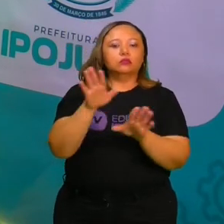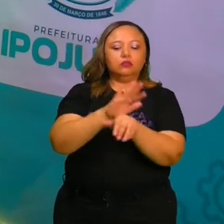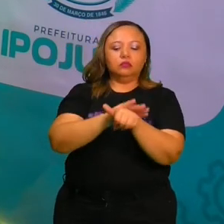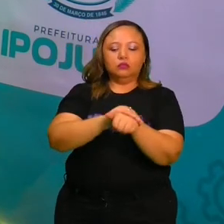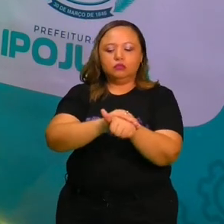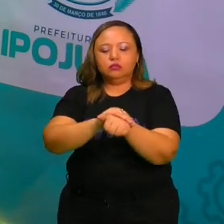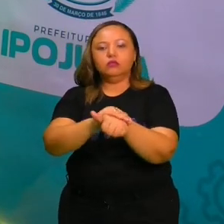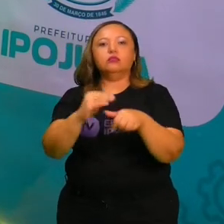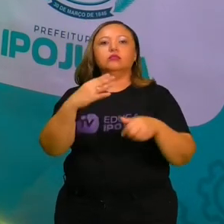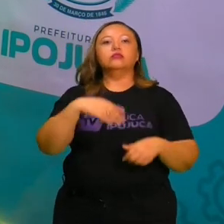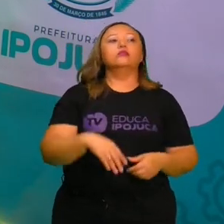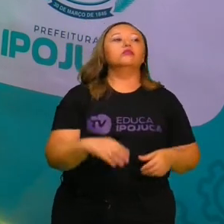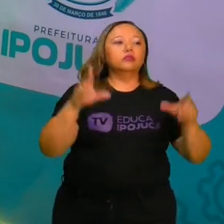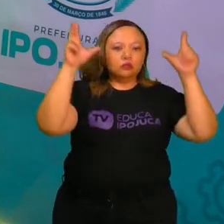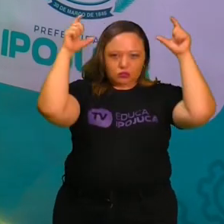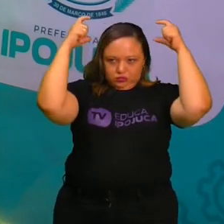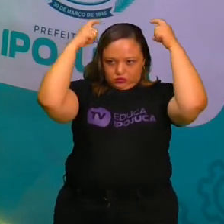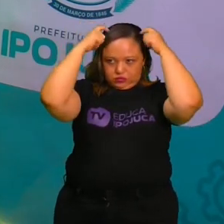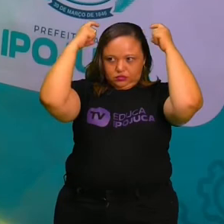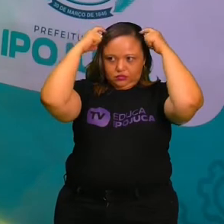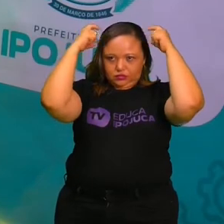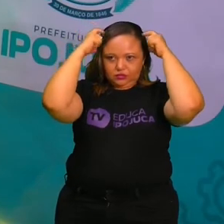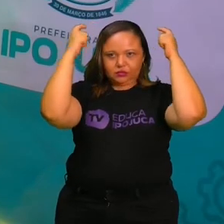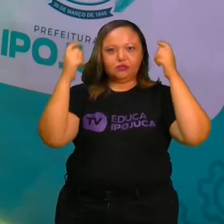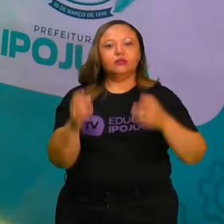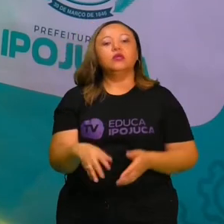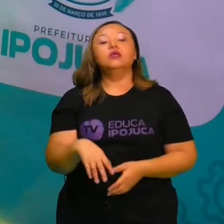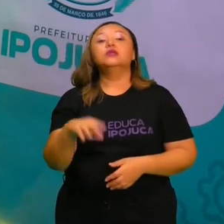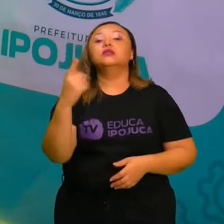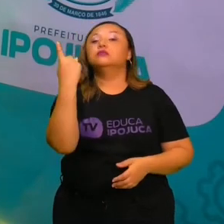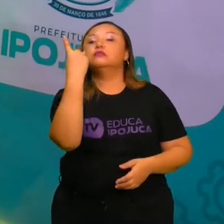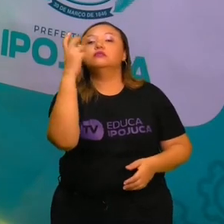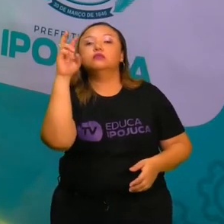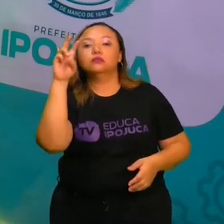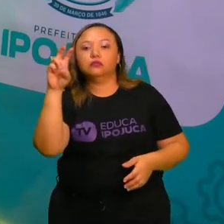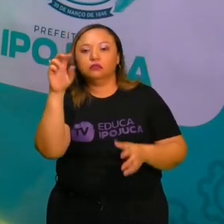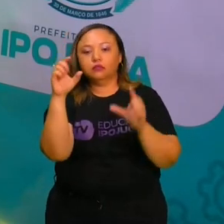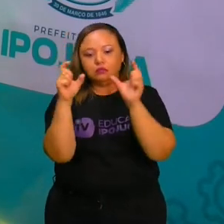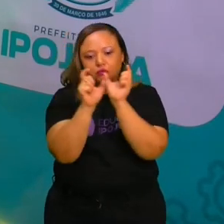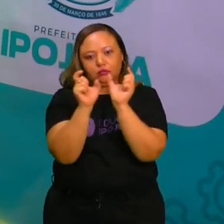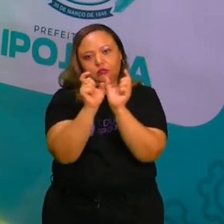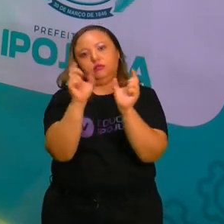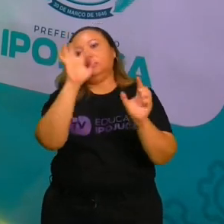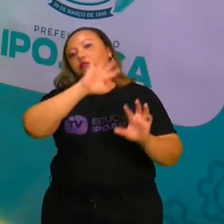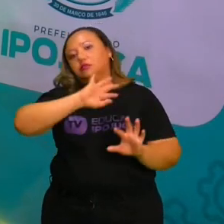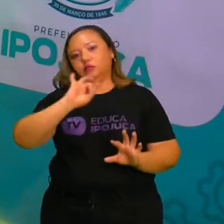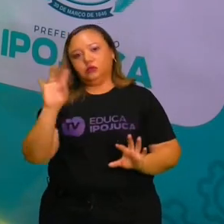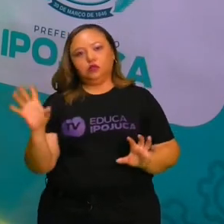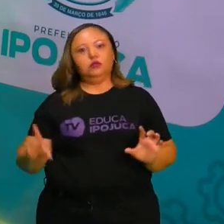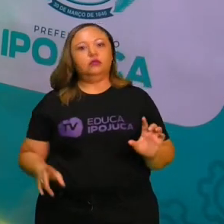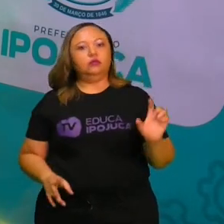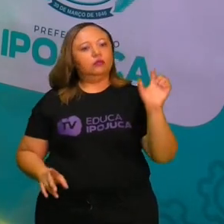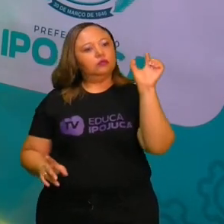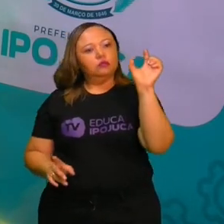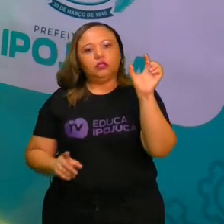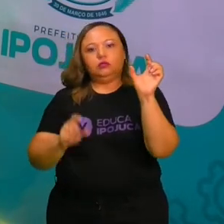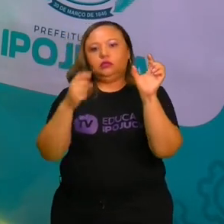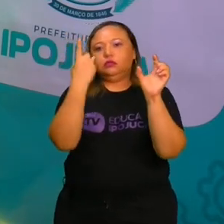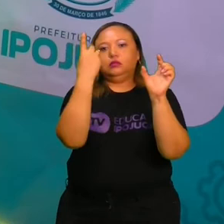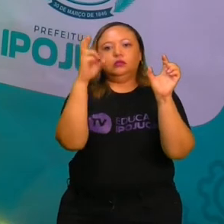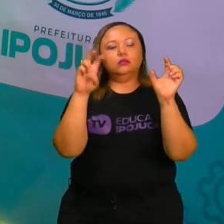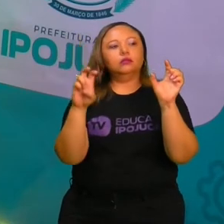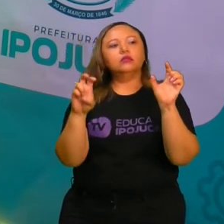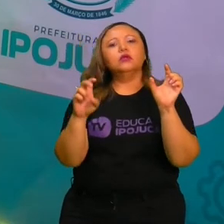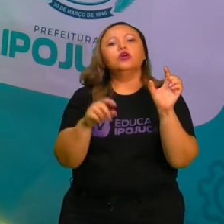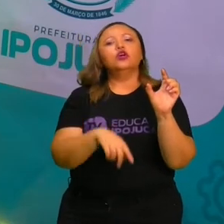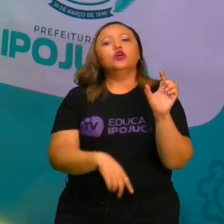tartaruga e urso. Veja que nós temos só 15 palavras, não é isso? Só que a última foi a